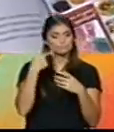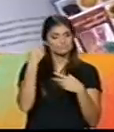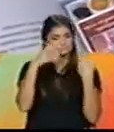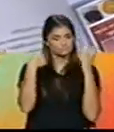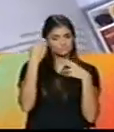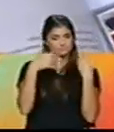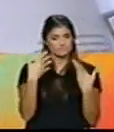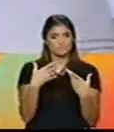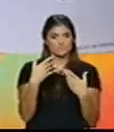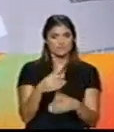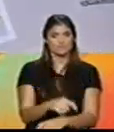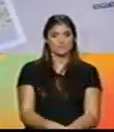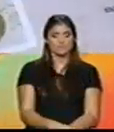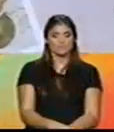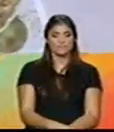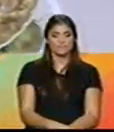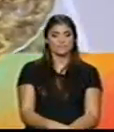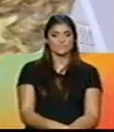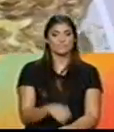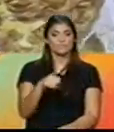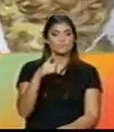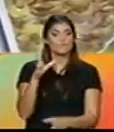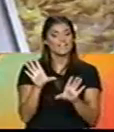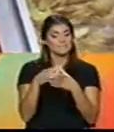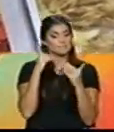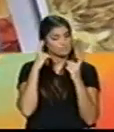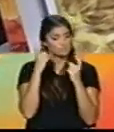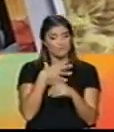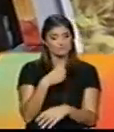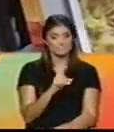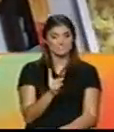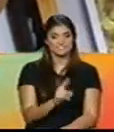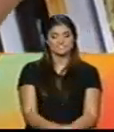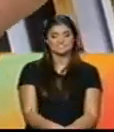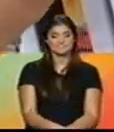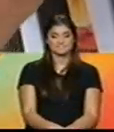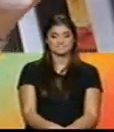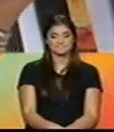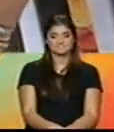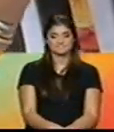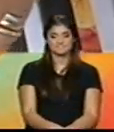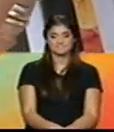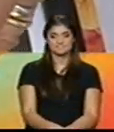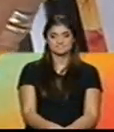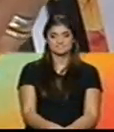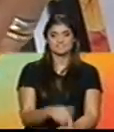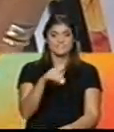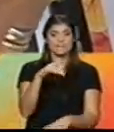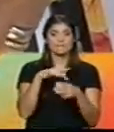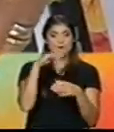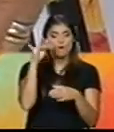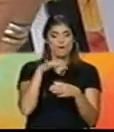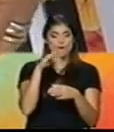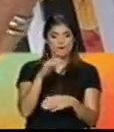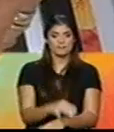Ah, pois, peço desculpa. Que o nosso áudio agora... Pois, mas... Ui, mas de pó.